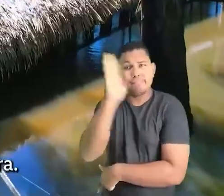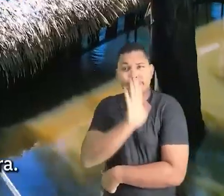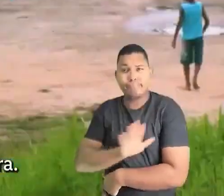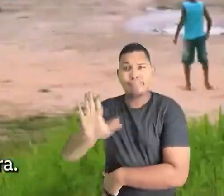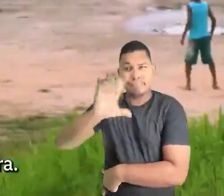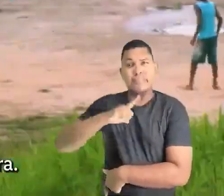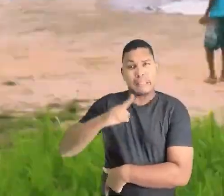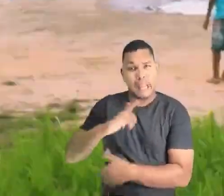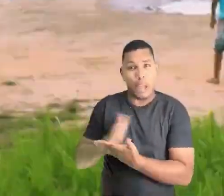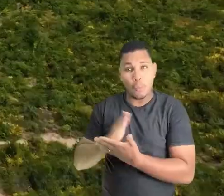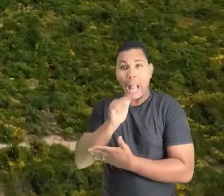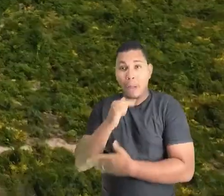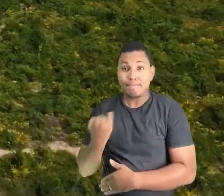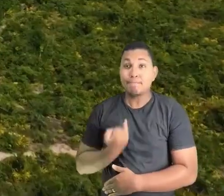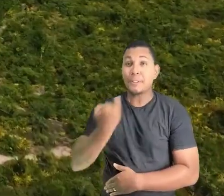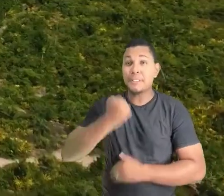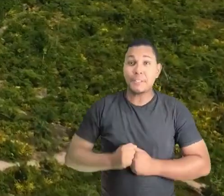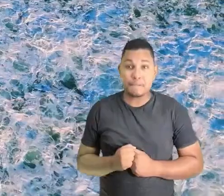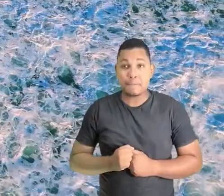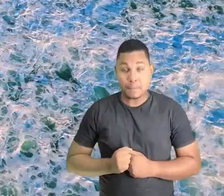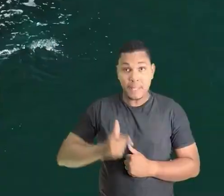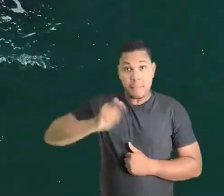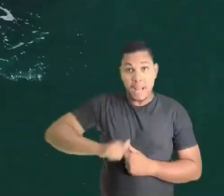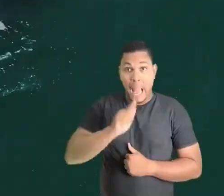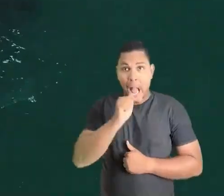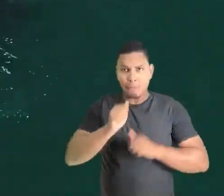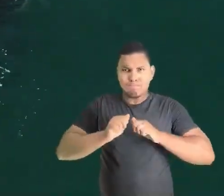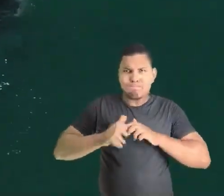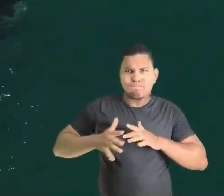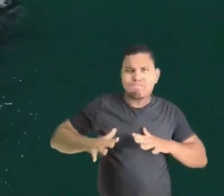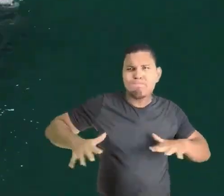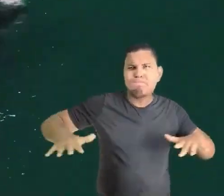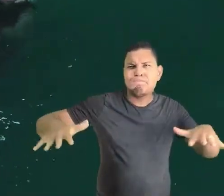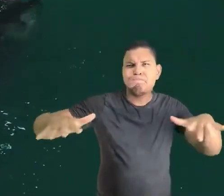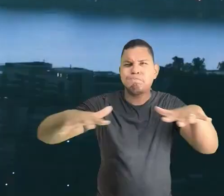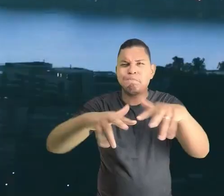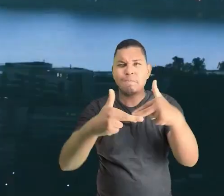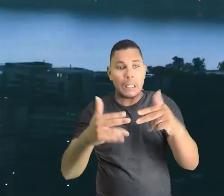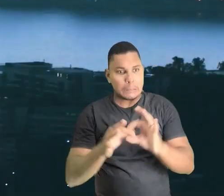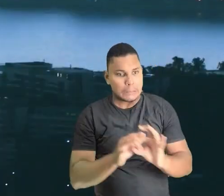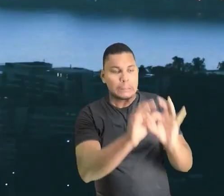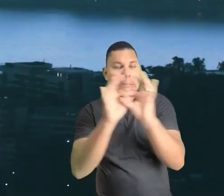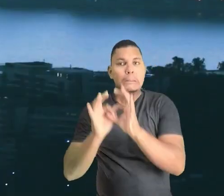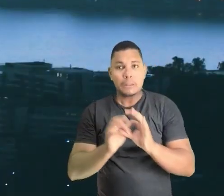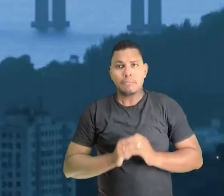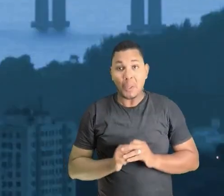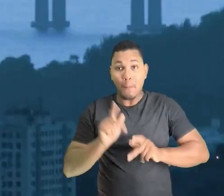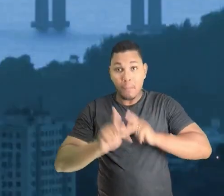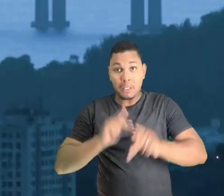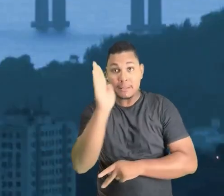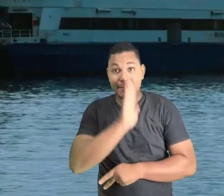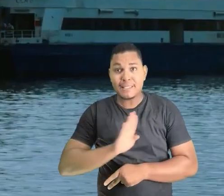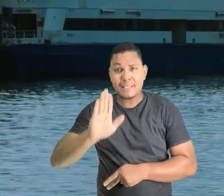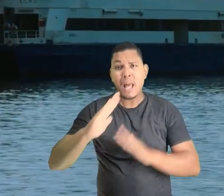da população brasileira. O oceano conecta tudo e todos, e uma expressiva parte da população brasileira vive